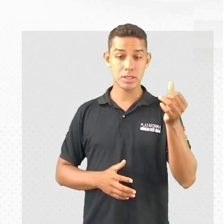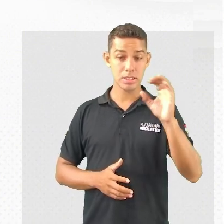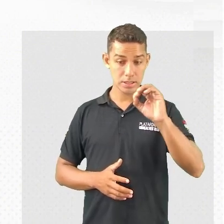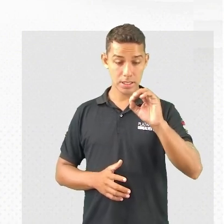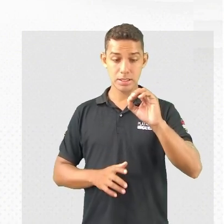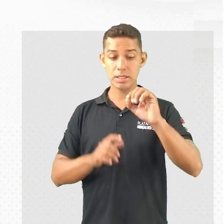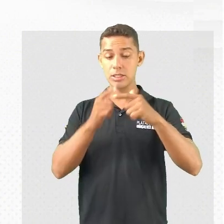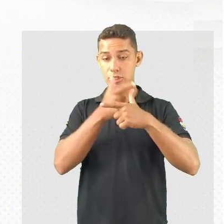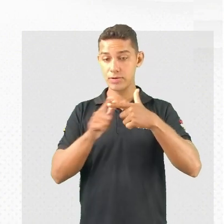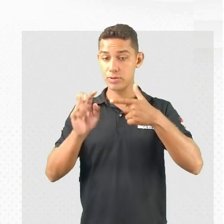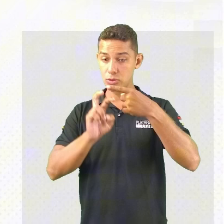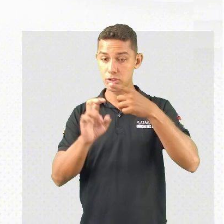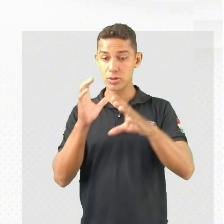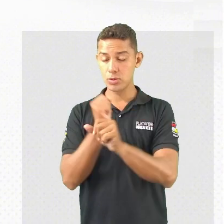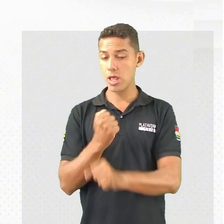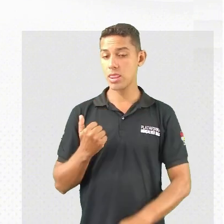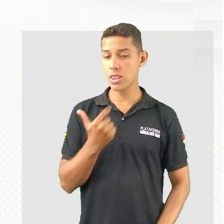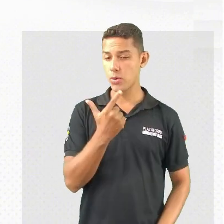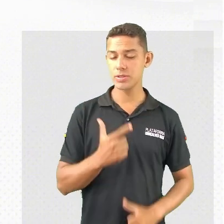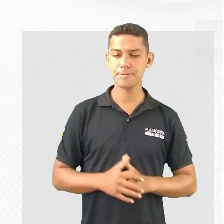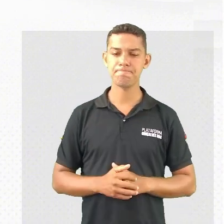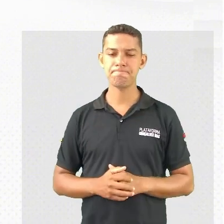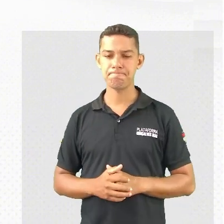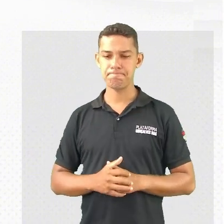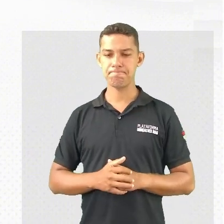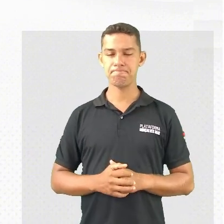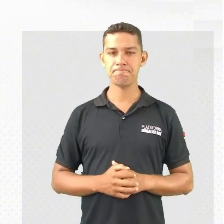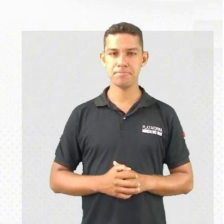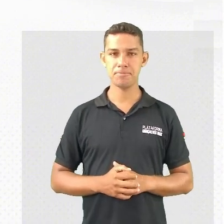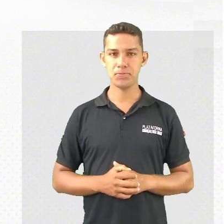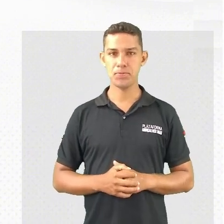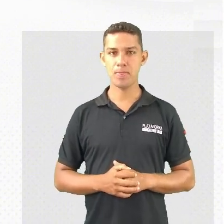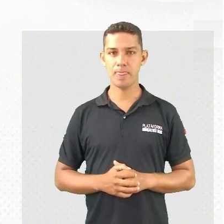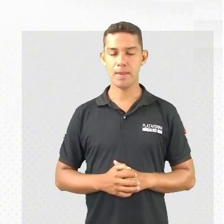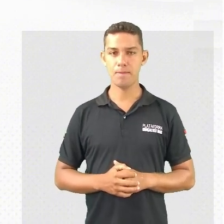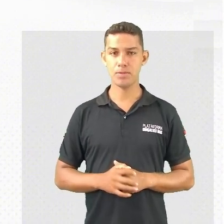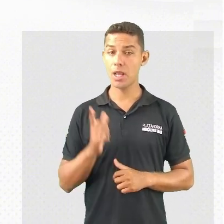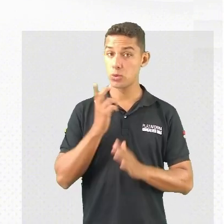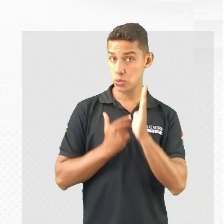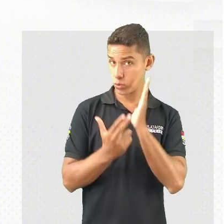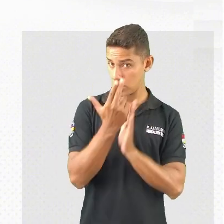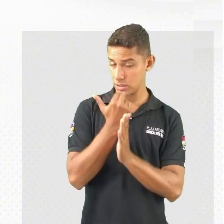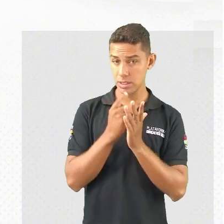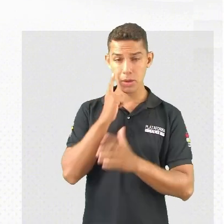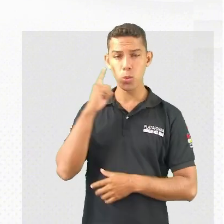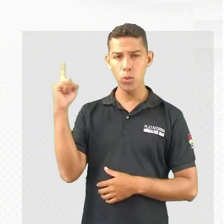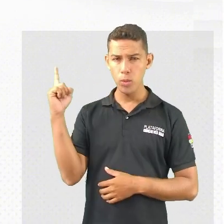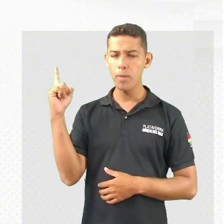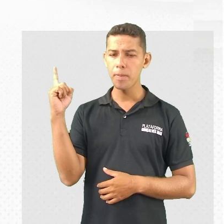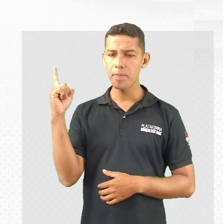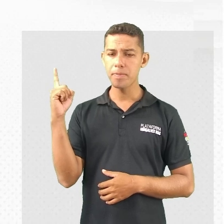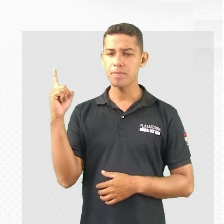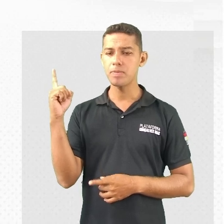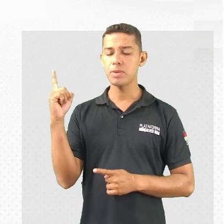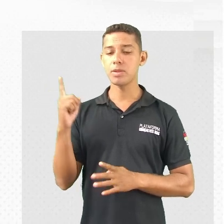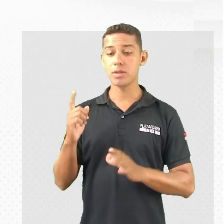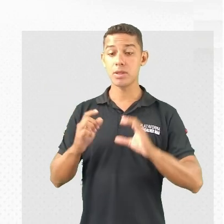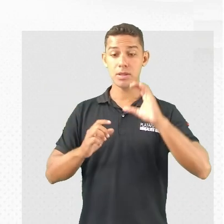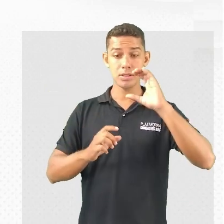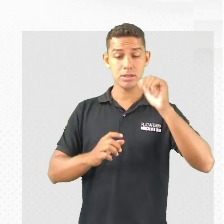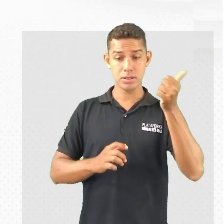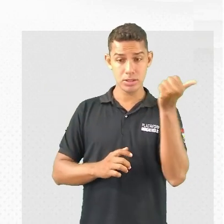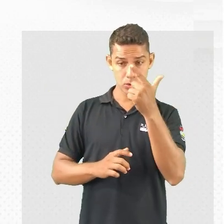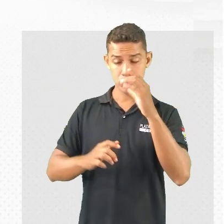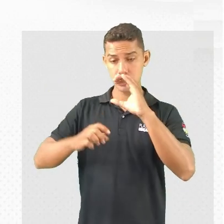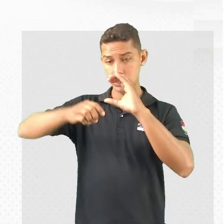por 5 dá 12. Olha, então, no desenho, esse comprimento, que é 600 centímetros na